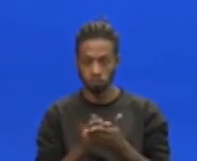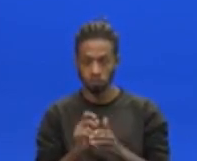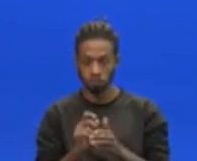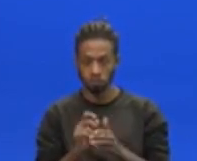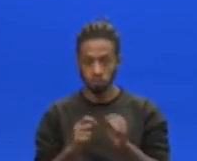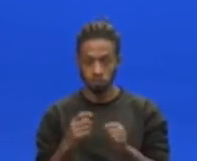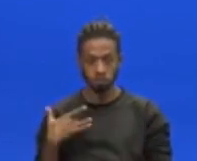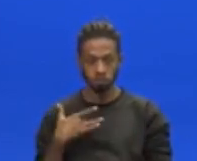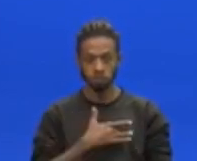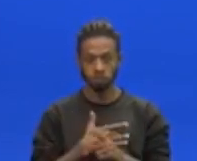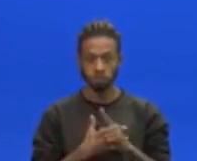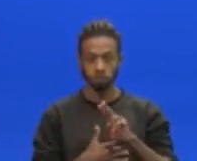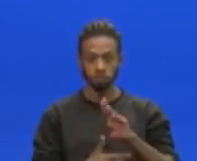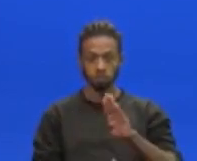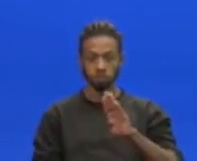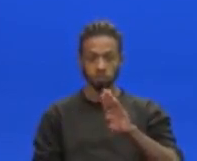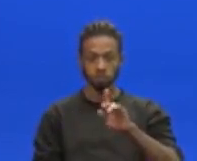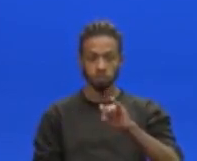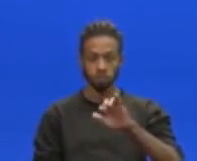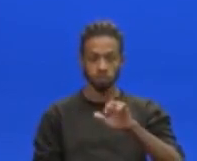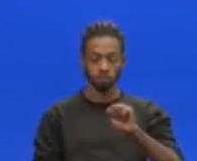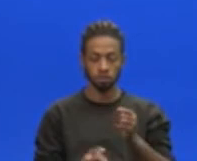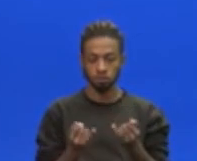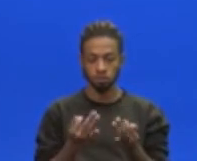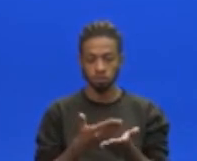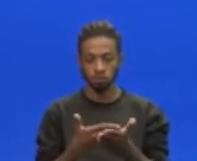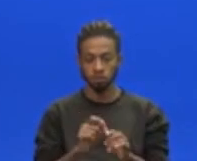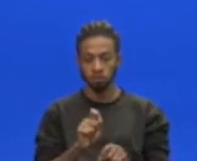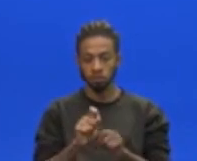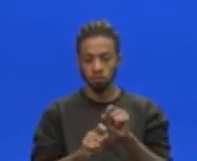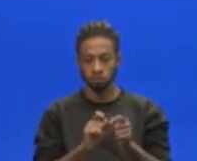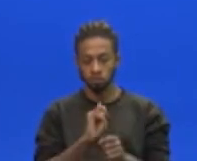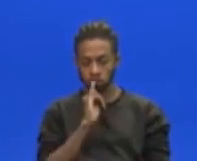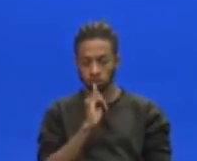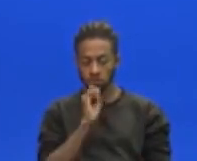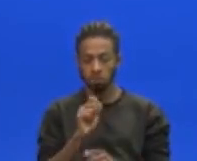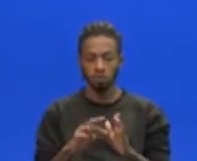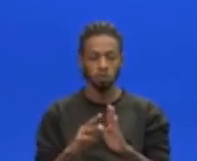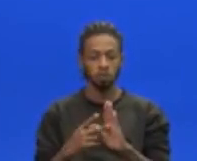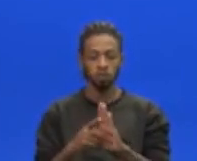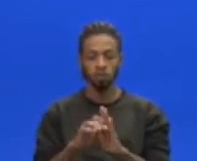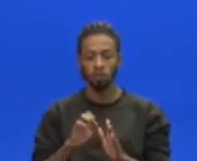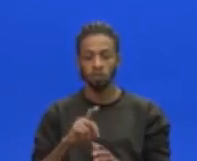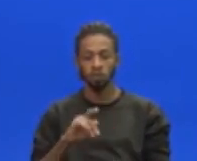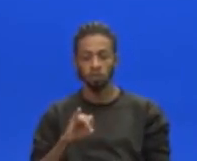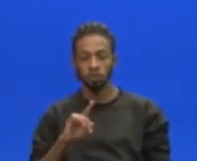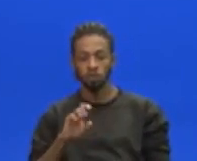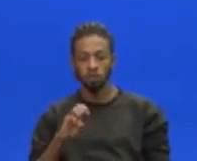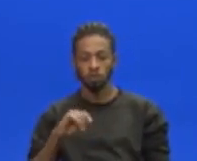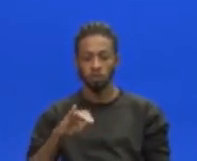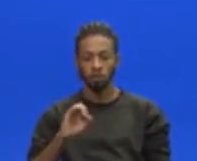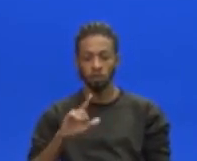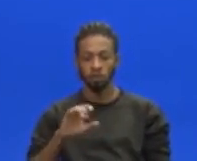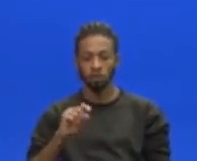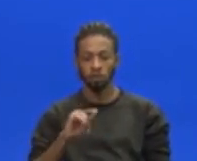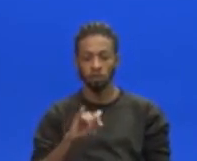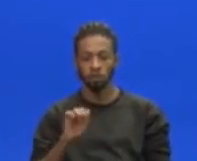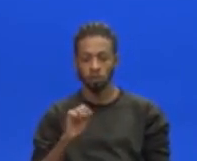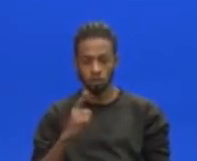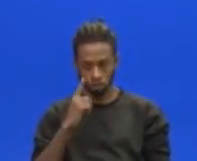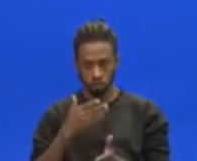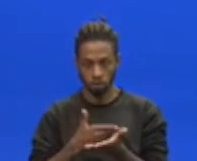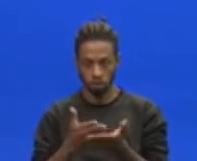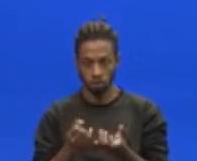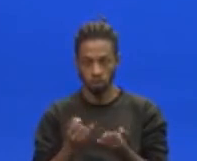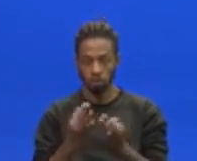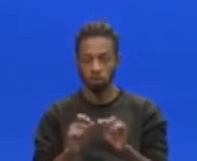Pública. E aí nós vamos começar a falar um pouquinho sobre o que é a epidemiologia, né? Vamos começar a contextualizar um